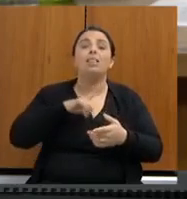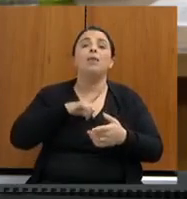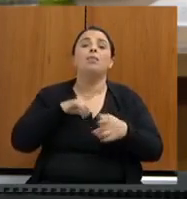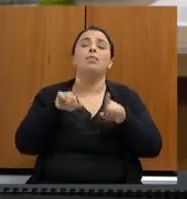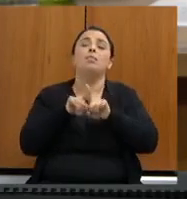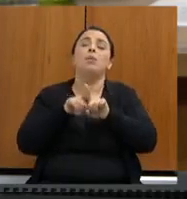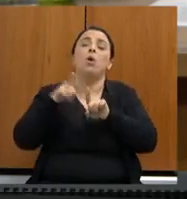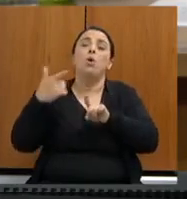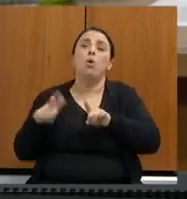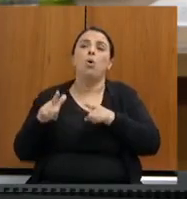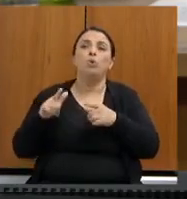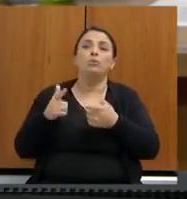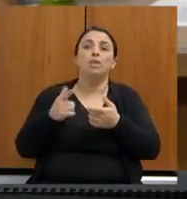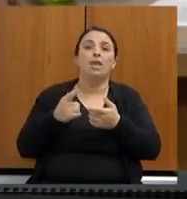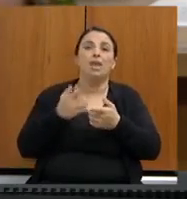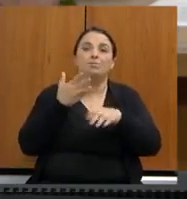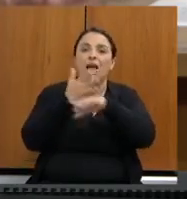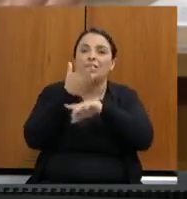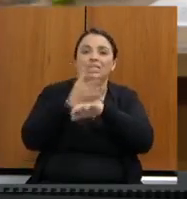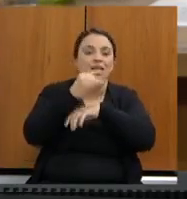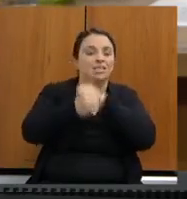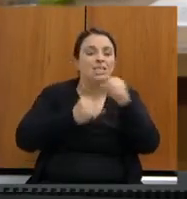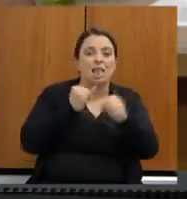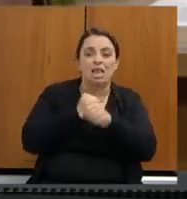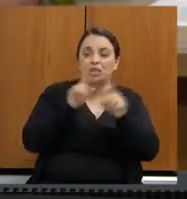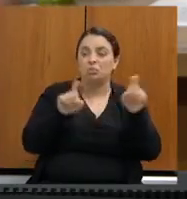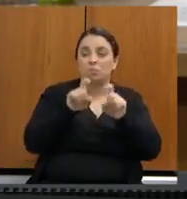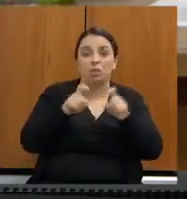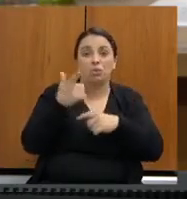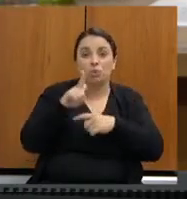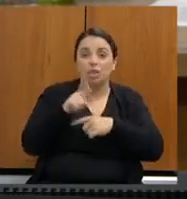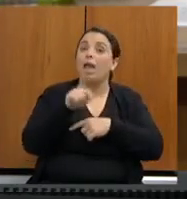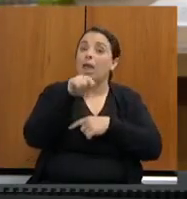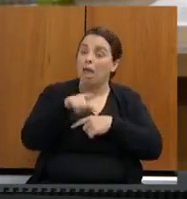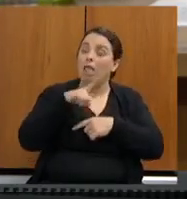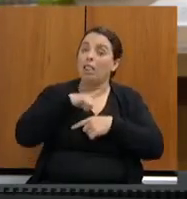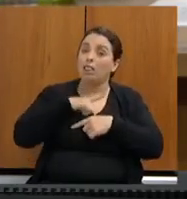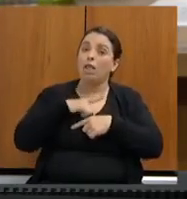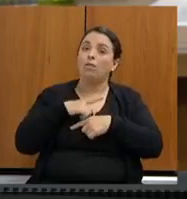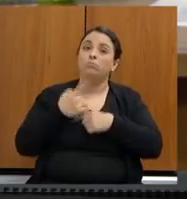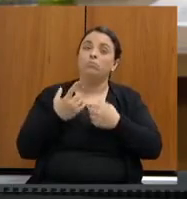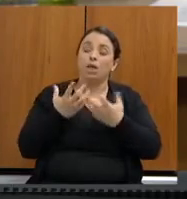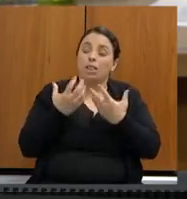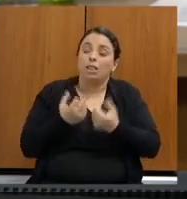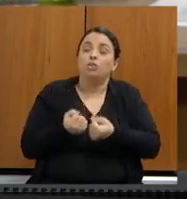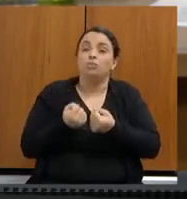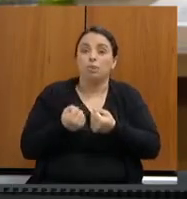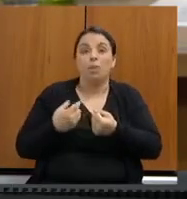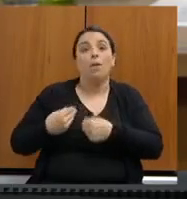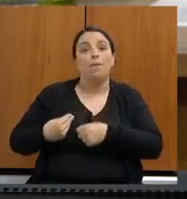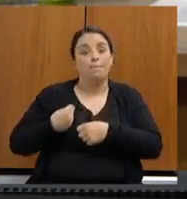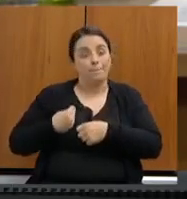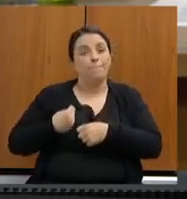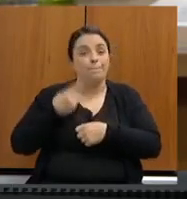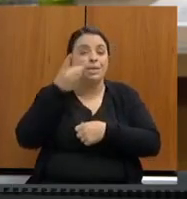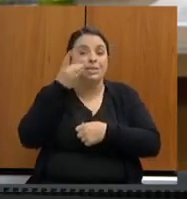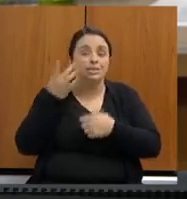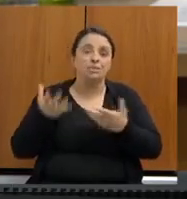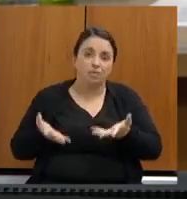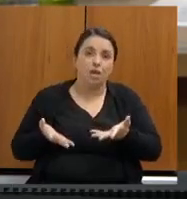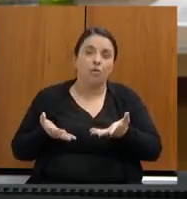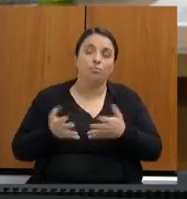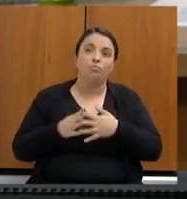à internet para poder ir lá de forma mais diminuto está indo nas escolas nas seja atendido lá então foi isso que nós conseguimos